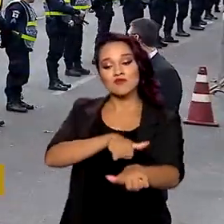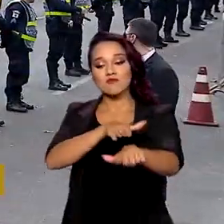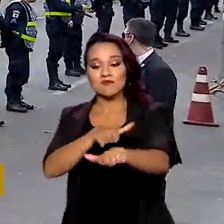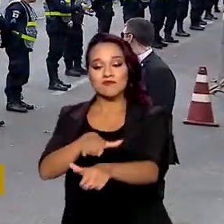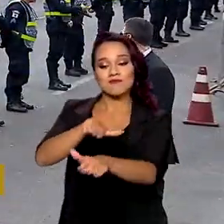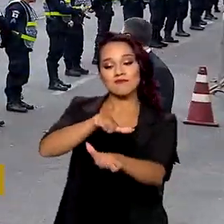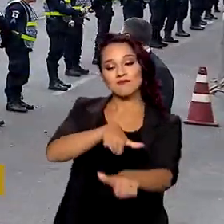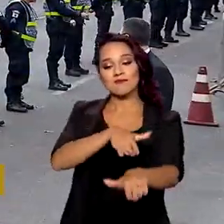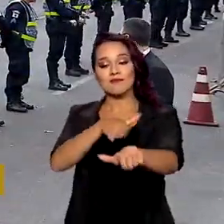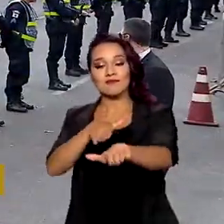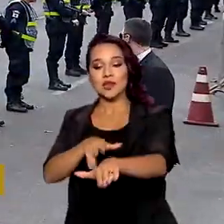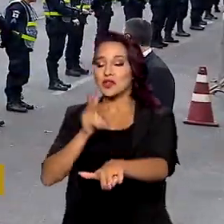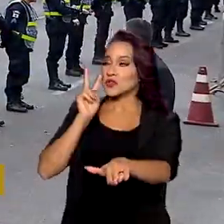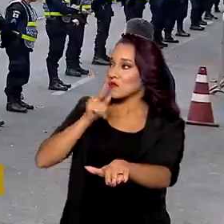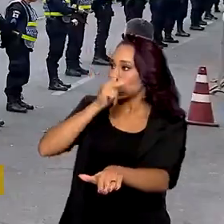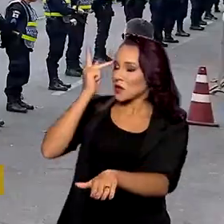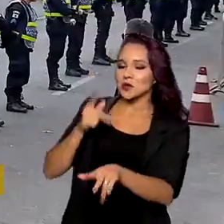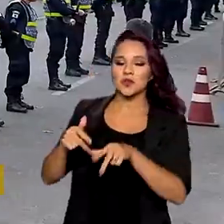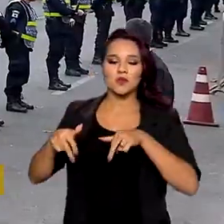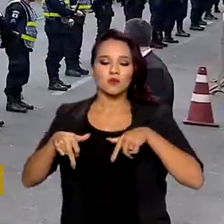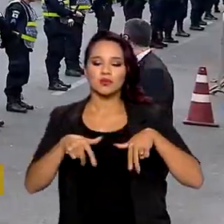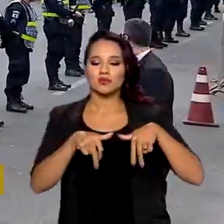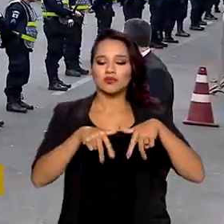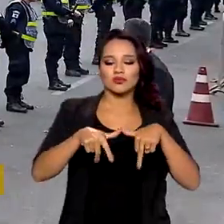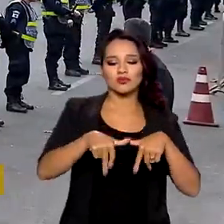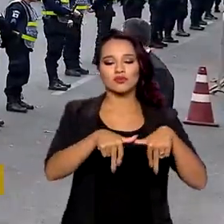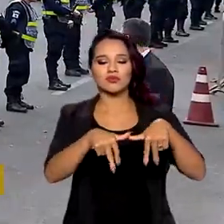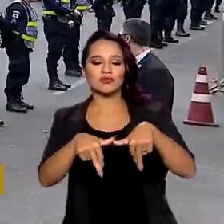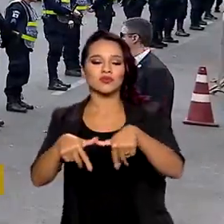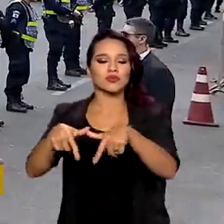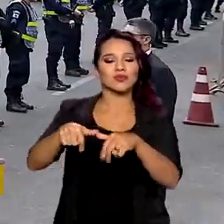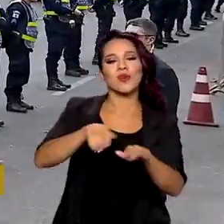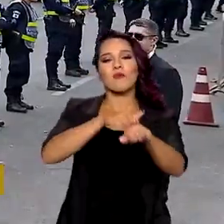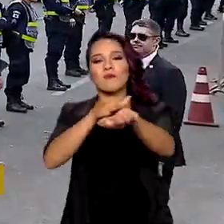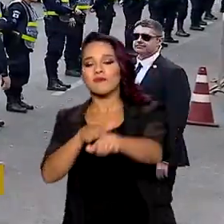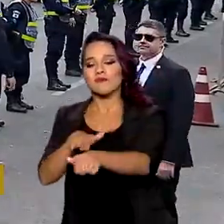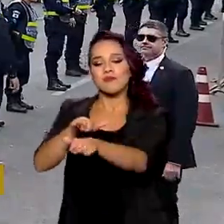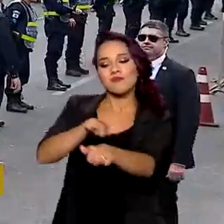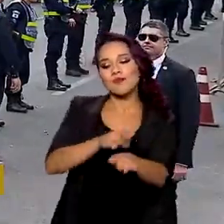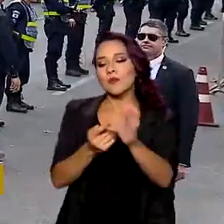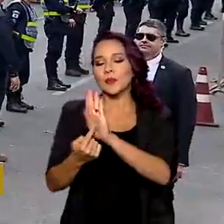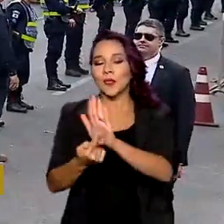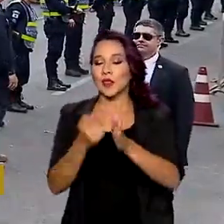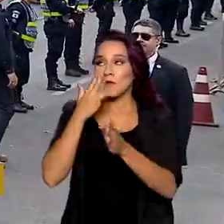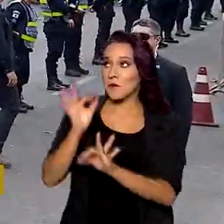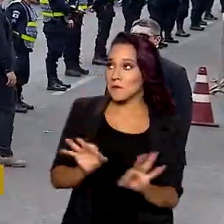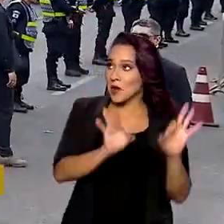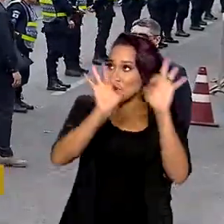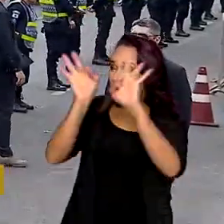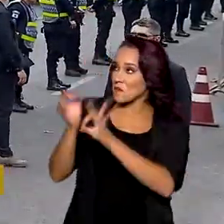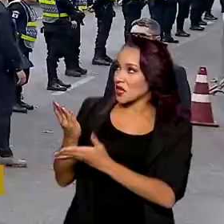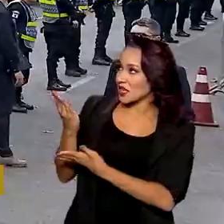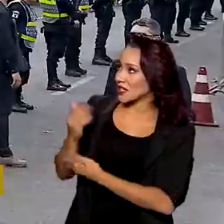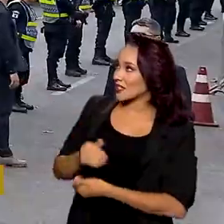conhece ali, com pessoas andando, desfilando mesmo, se apresentando. Vamos acompanhar um pouquinho